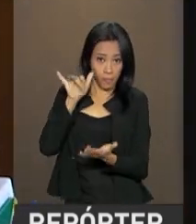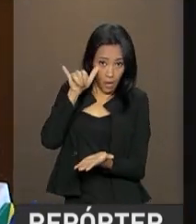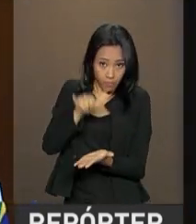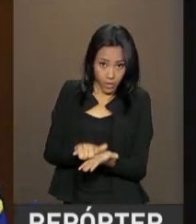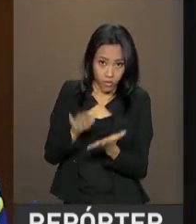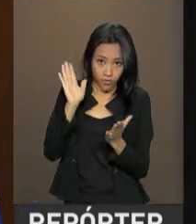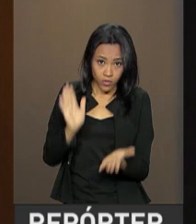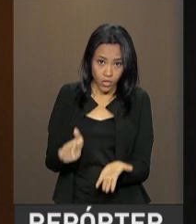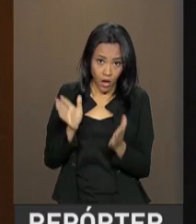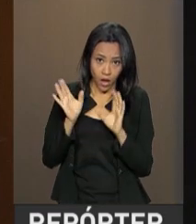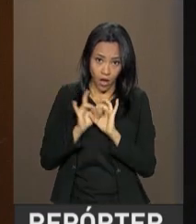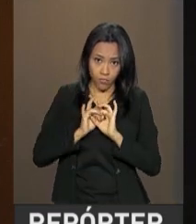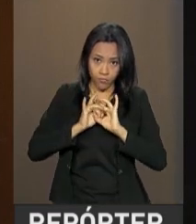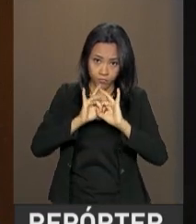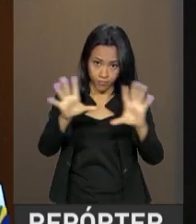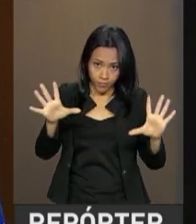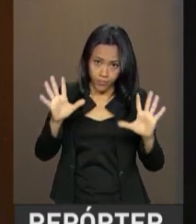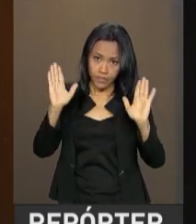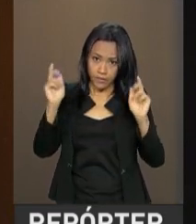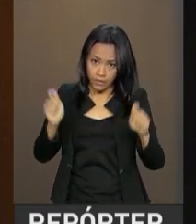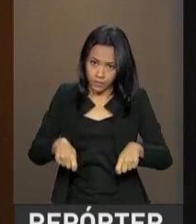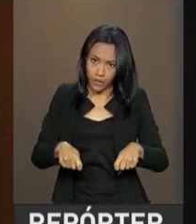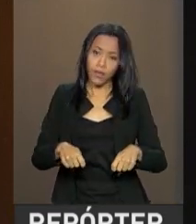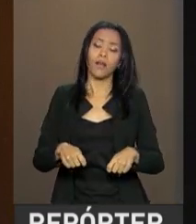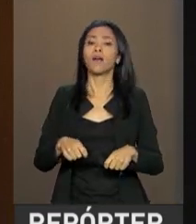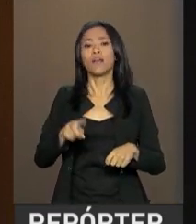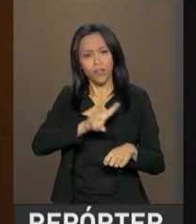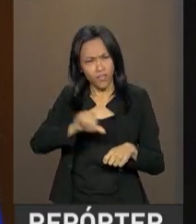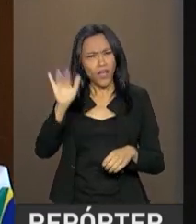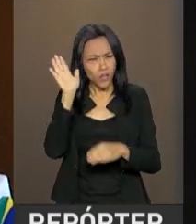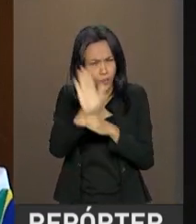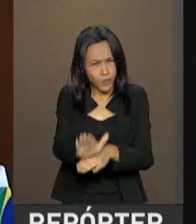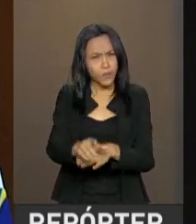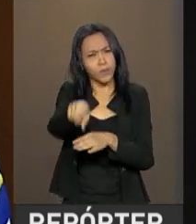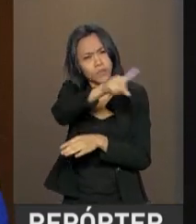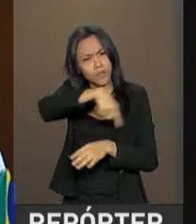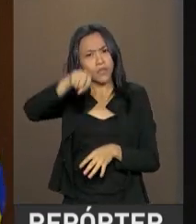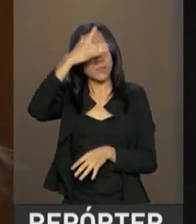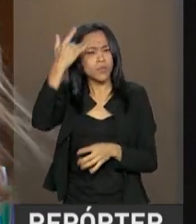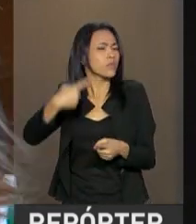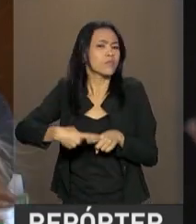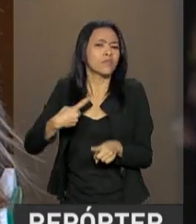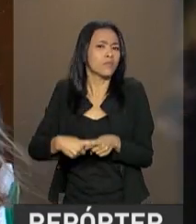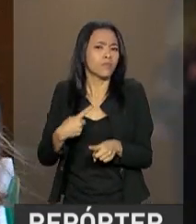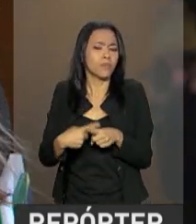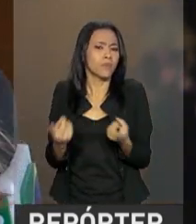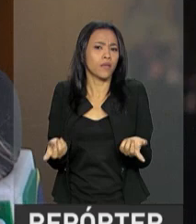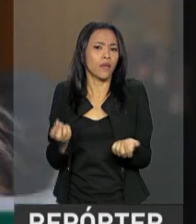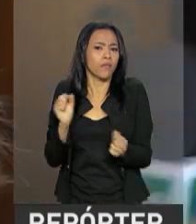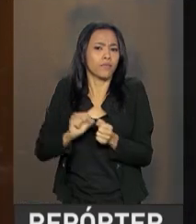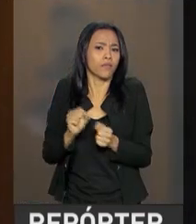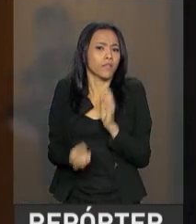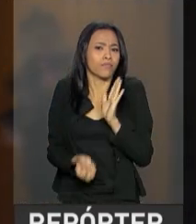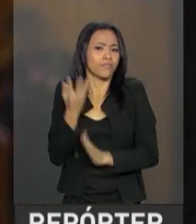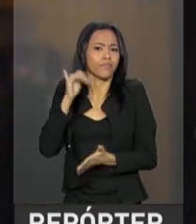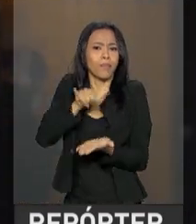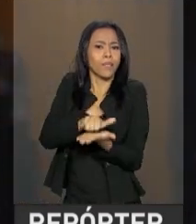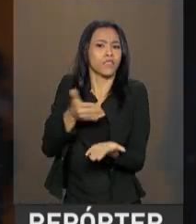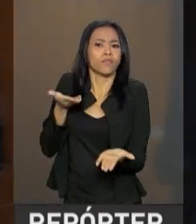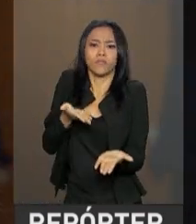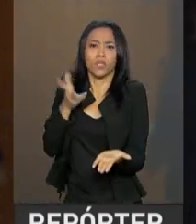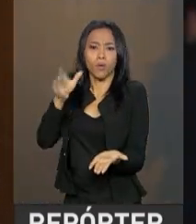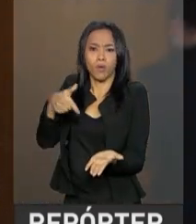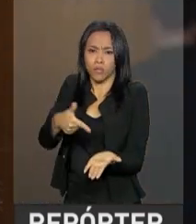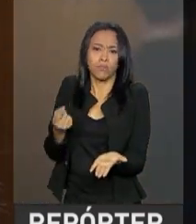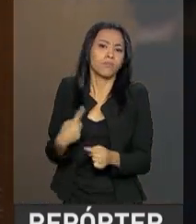está disponível para download sá é e vai ajudar ea população não é porque desenvolveu um aplicativo como esse veja